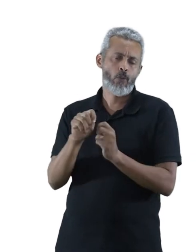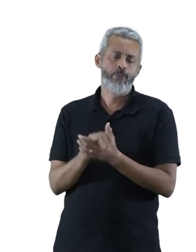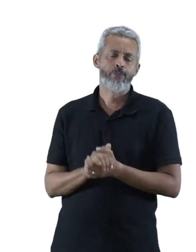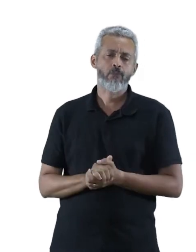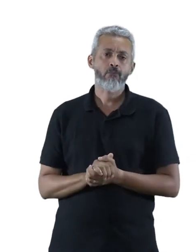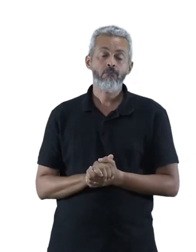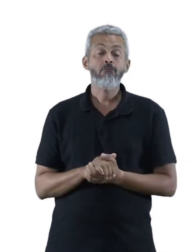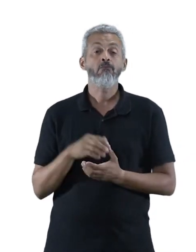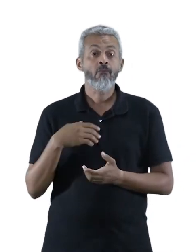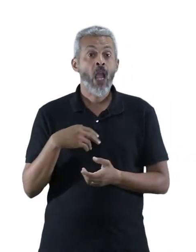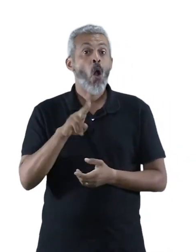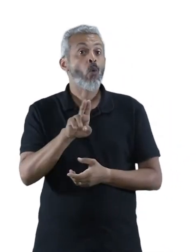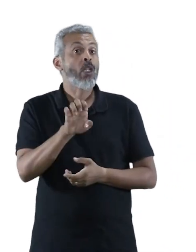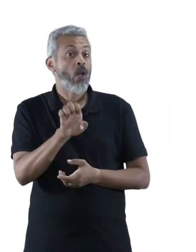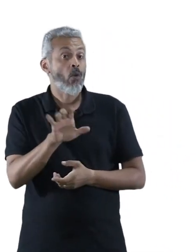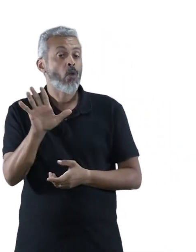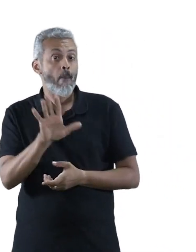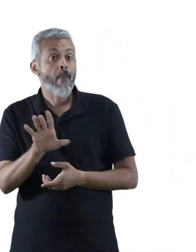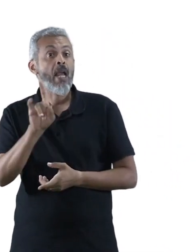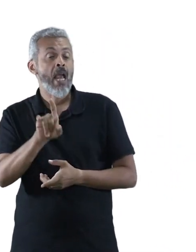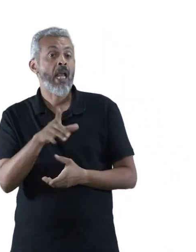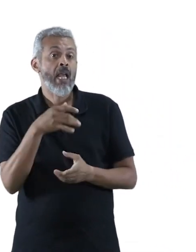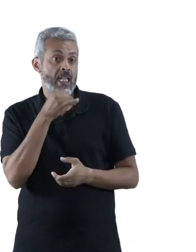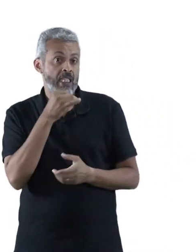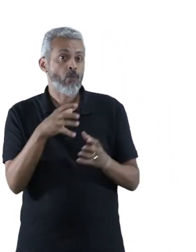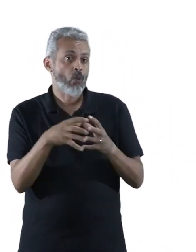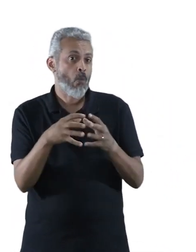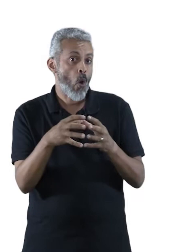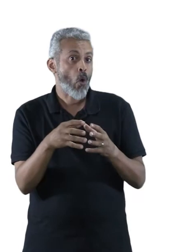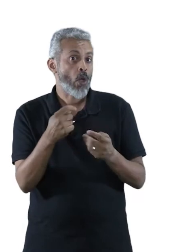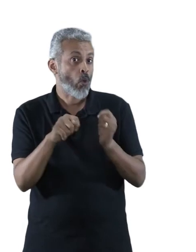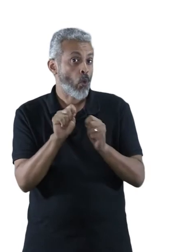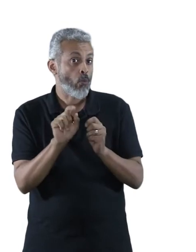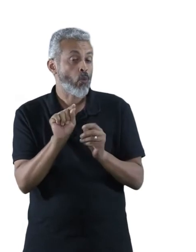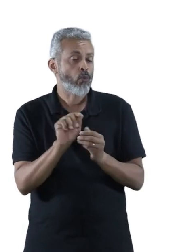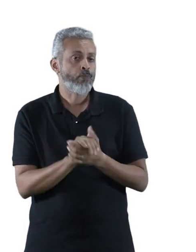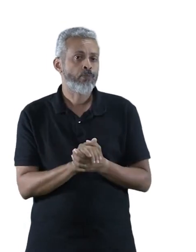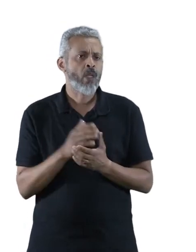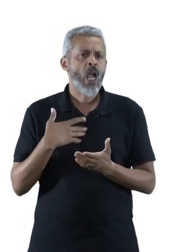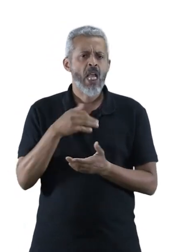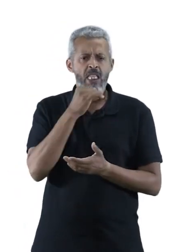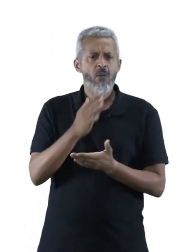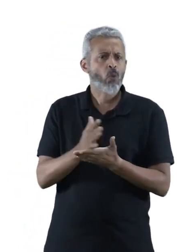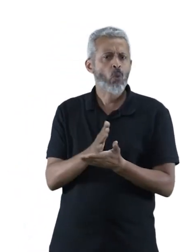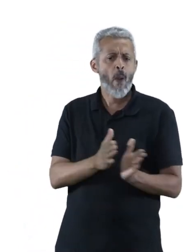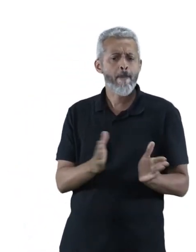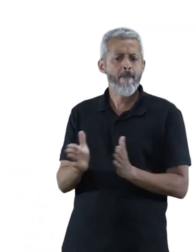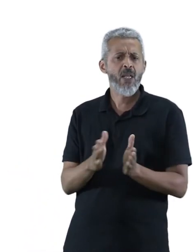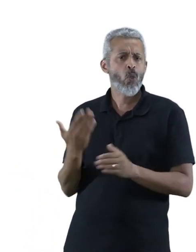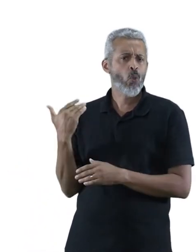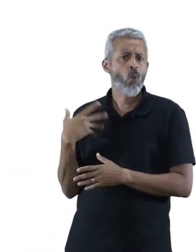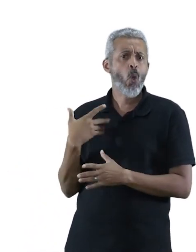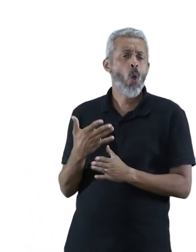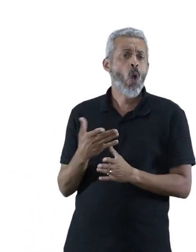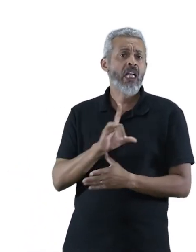Bom, como a gente falou, a União Europeia é o grande exemplo de bloco econômico. Tivemos um problema nos últimos períodos, principalmente com a